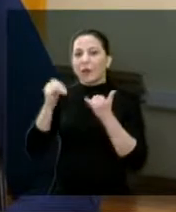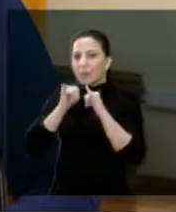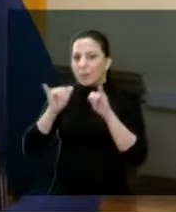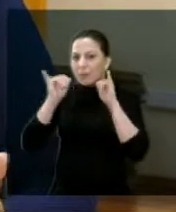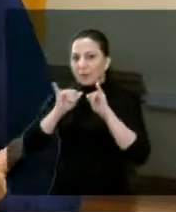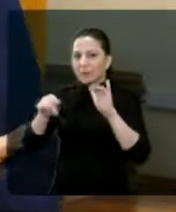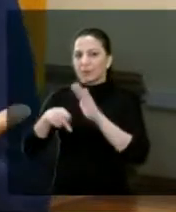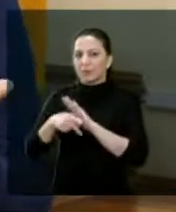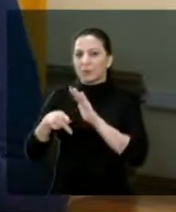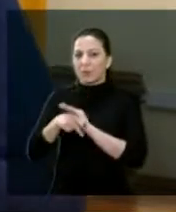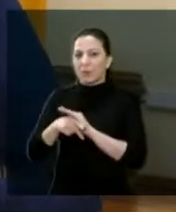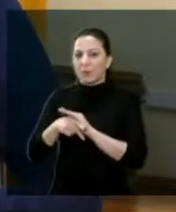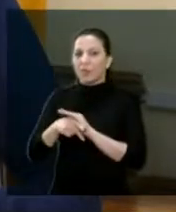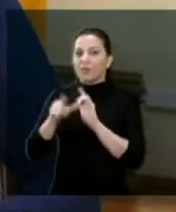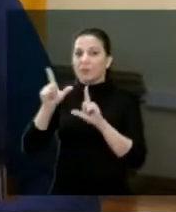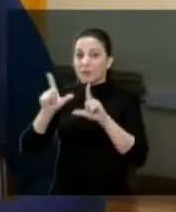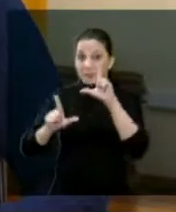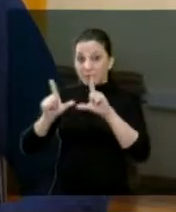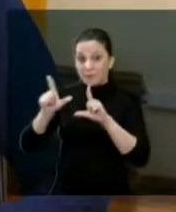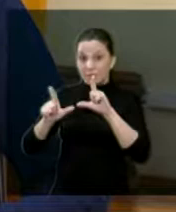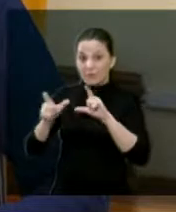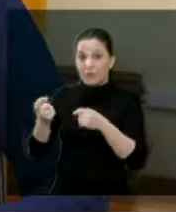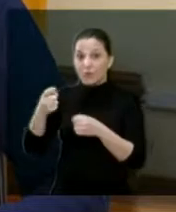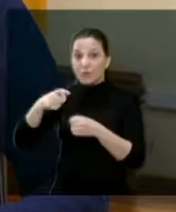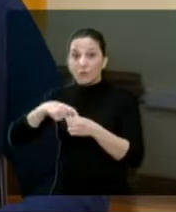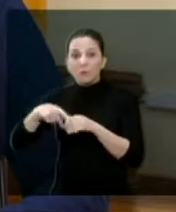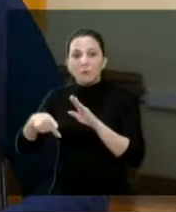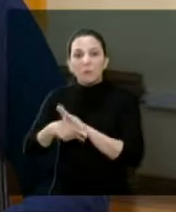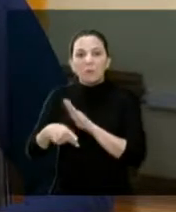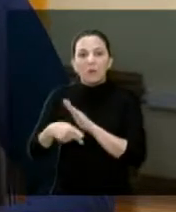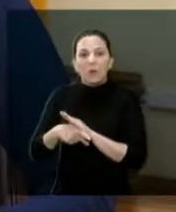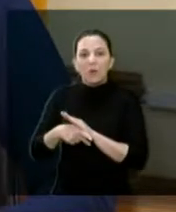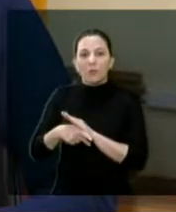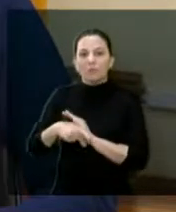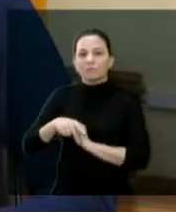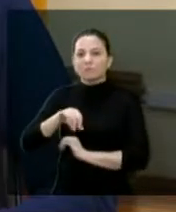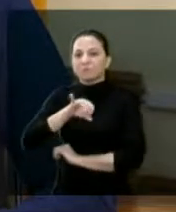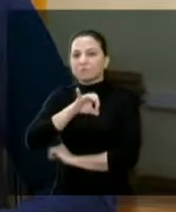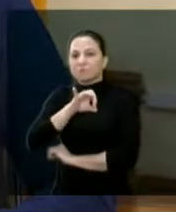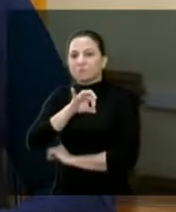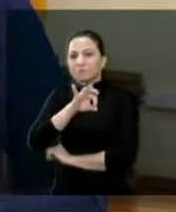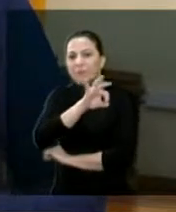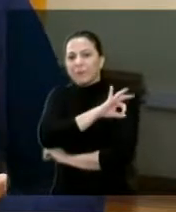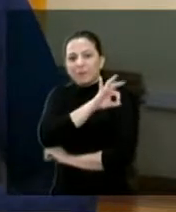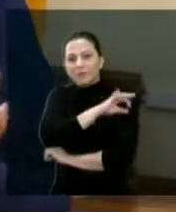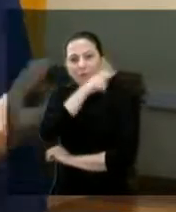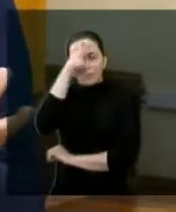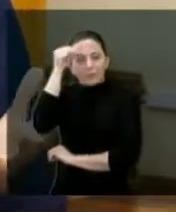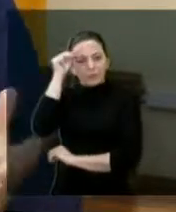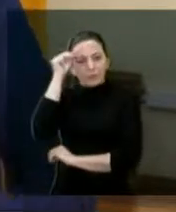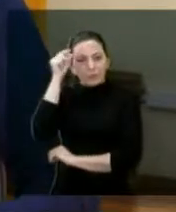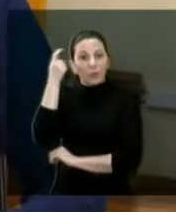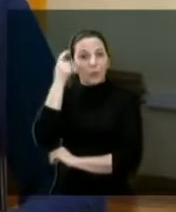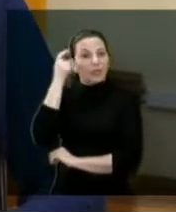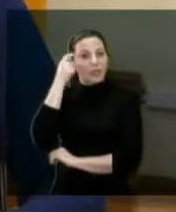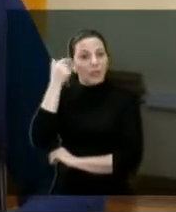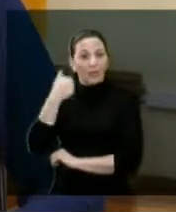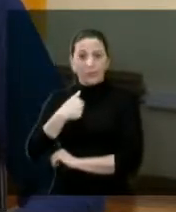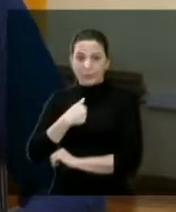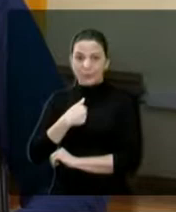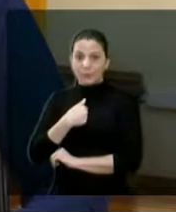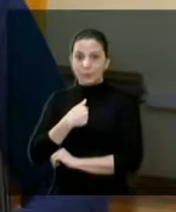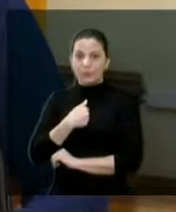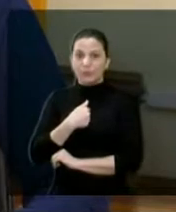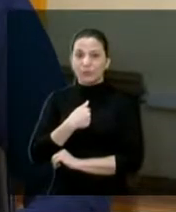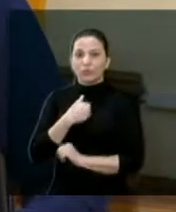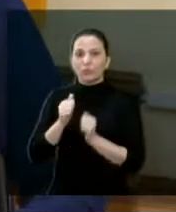época. Quando voltamos de lá, eu falei, prefeito, eu tenho uma ideia, não sei se... Estava o